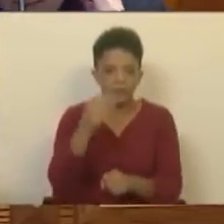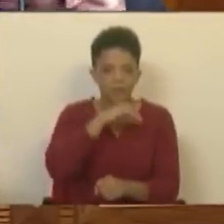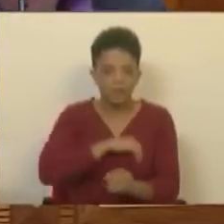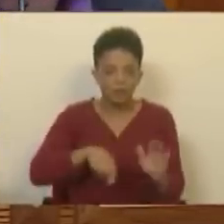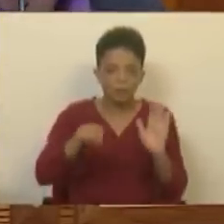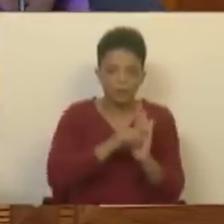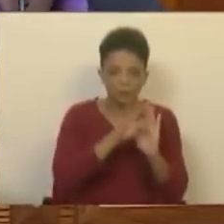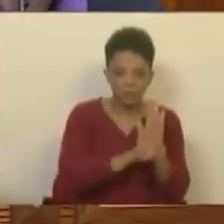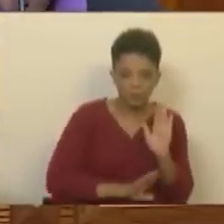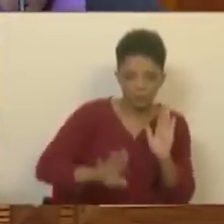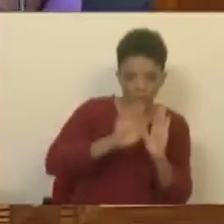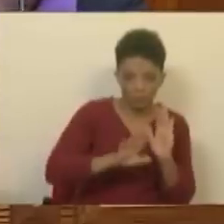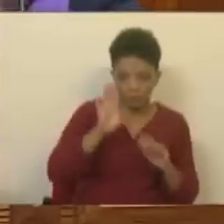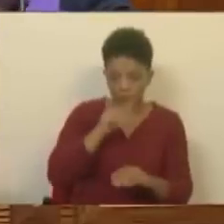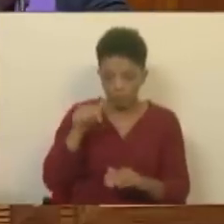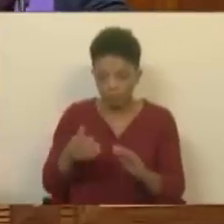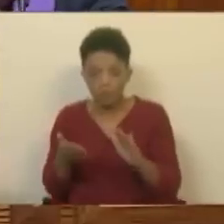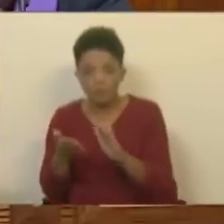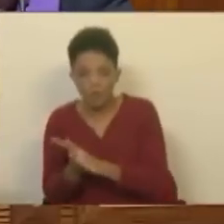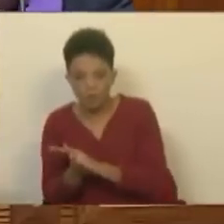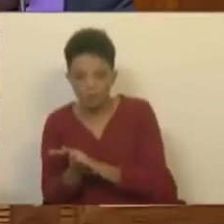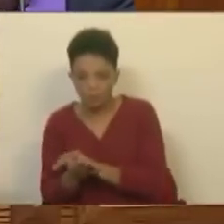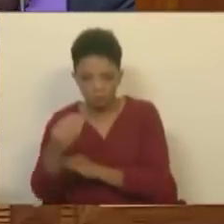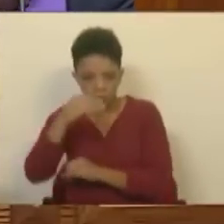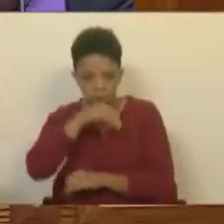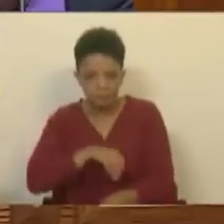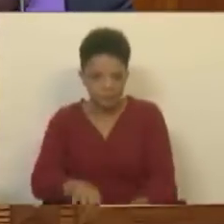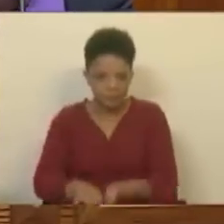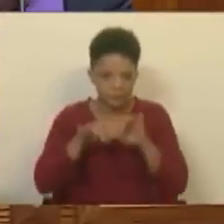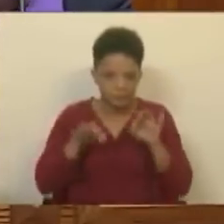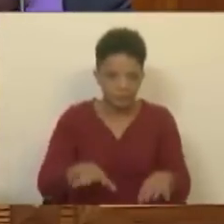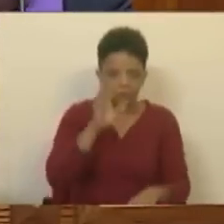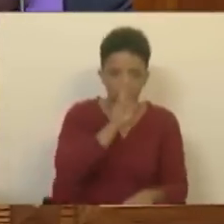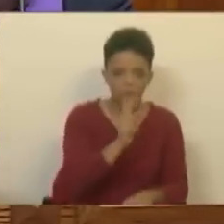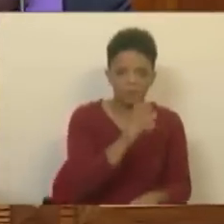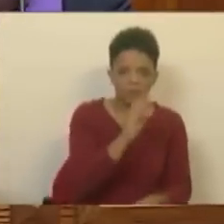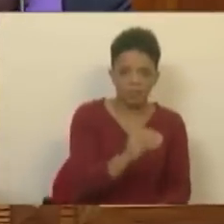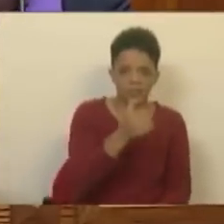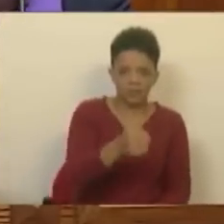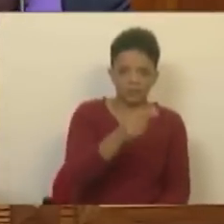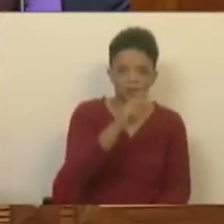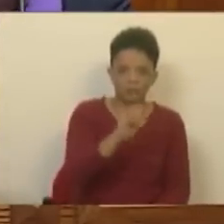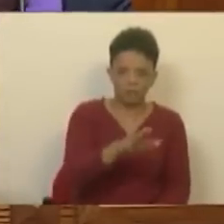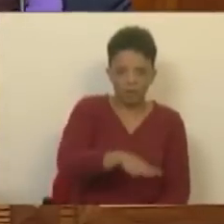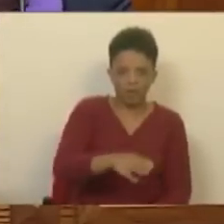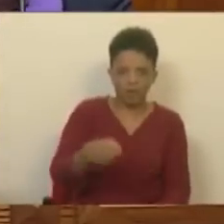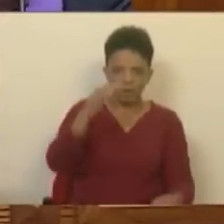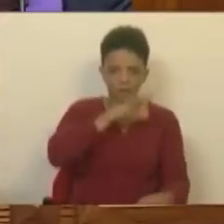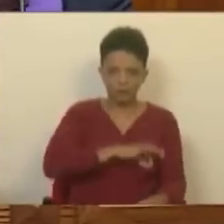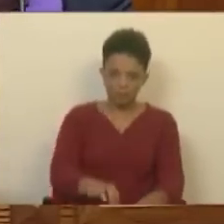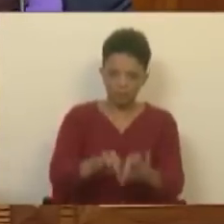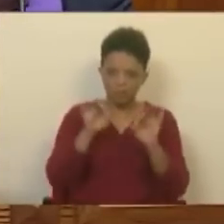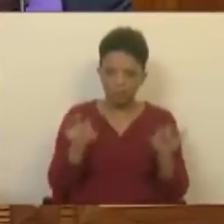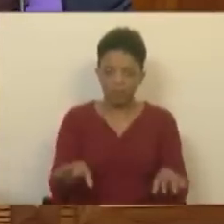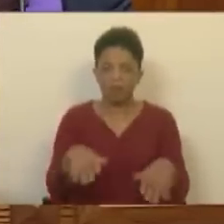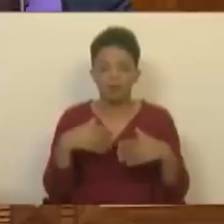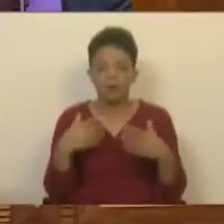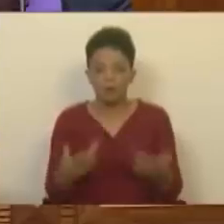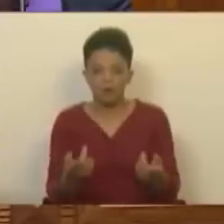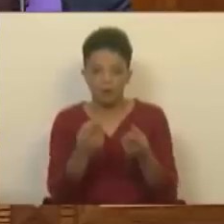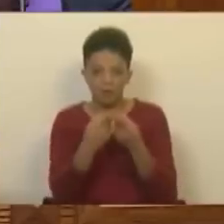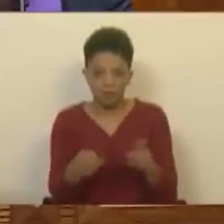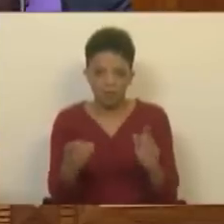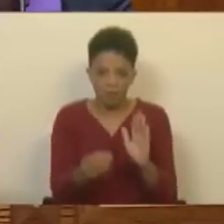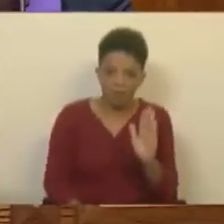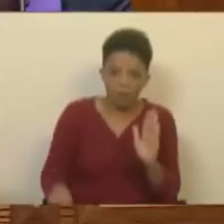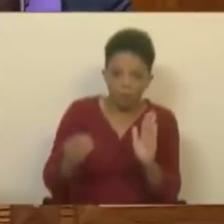salário mínimo nacional que entrava hoje ganhava exatamente o mesmo quem estava há 10 15 30 anos e a introdução e a diferença